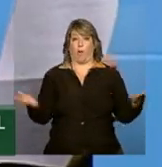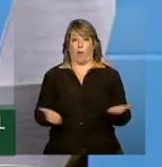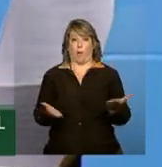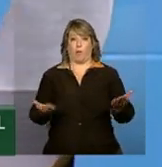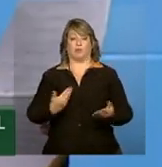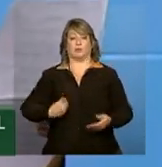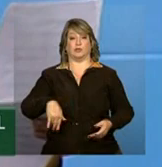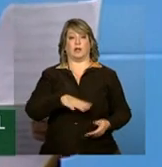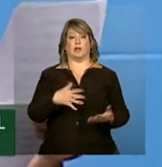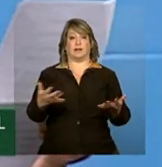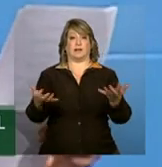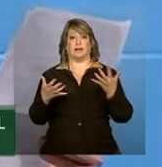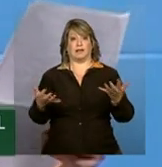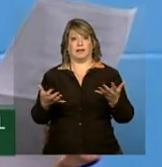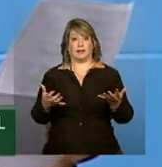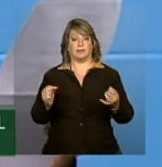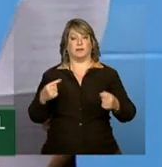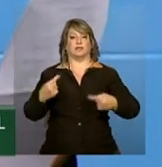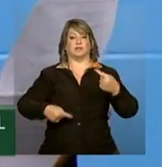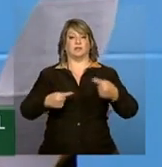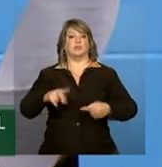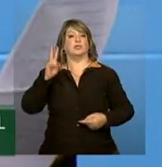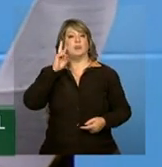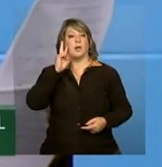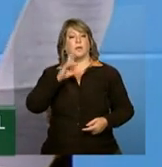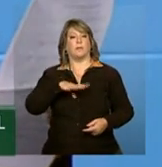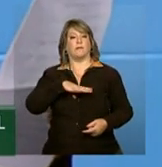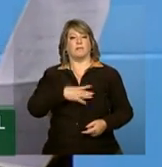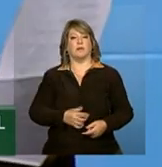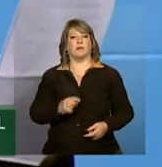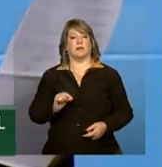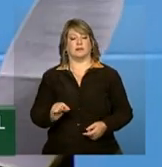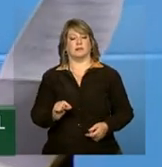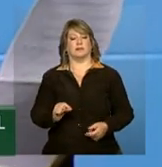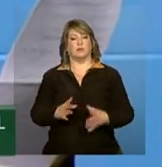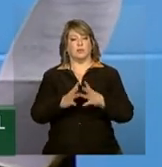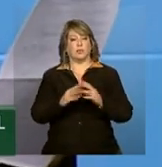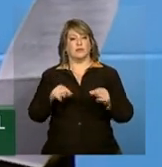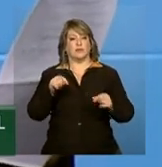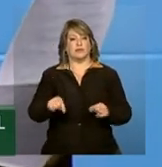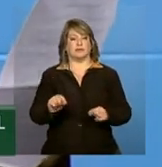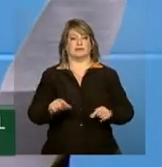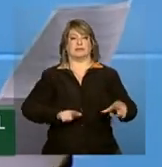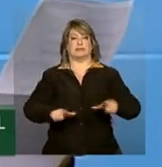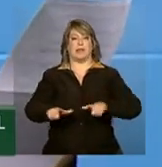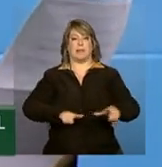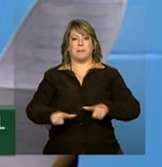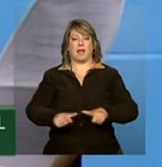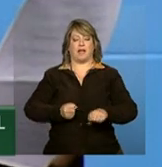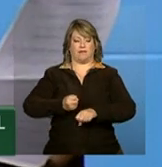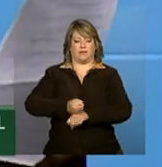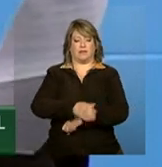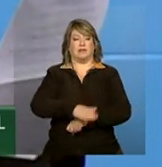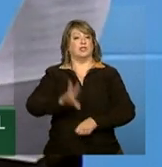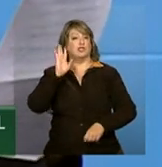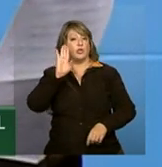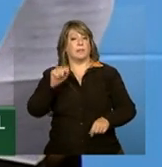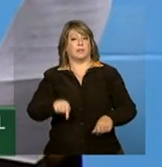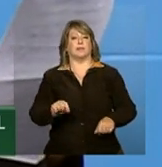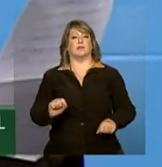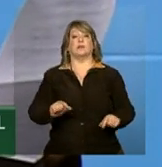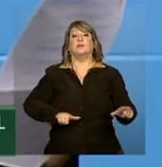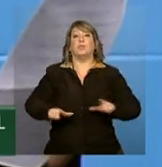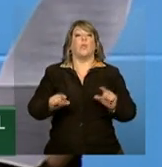queremos discutir o enfrentamento sustentável ao trabalho infantil, ou seja, é um debate sobre as